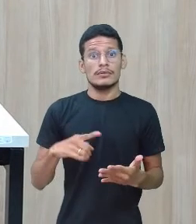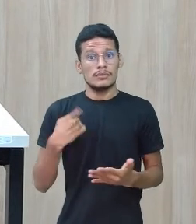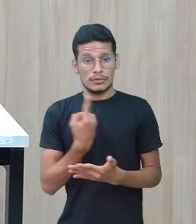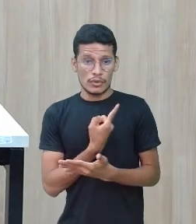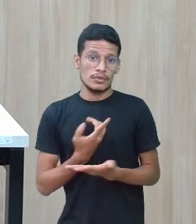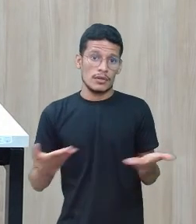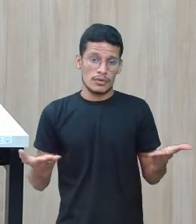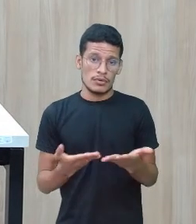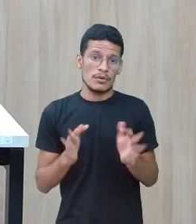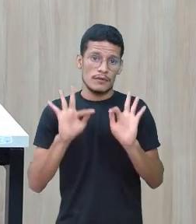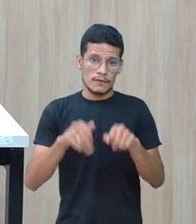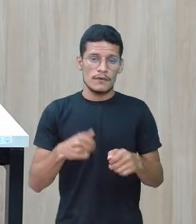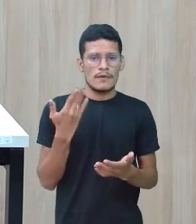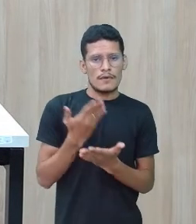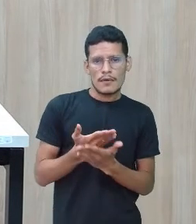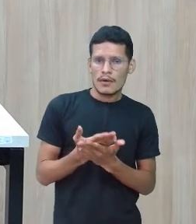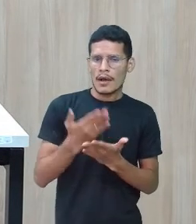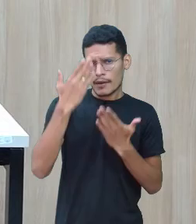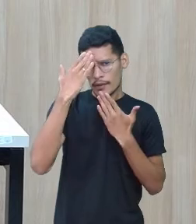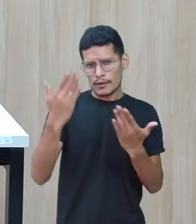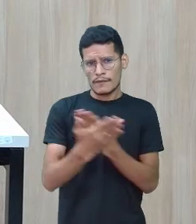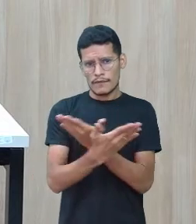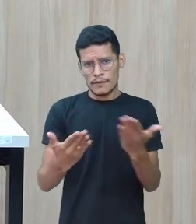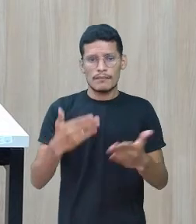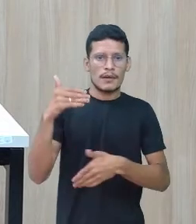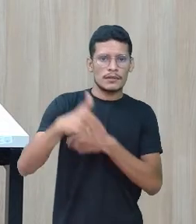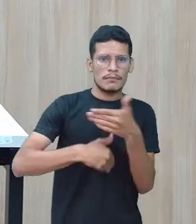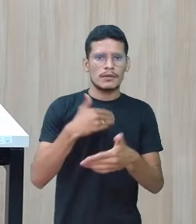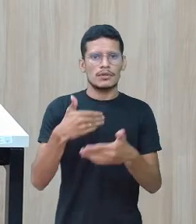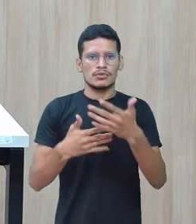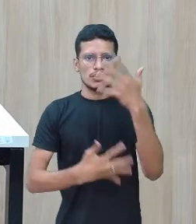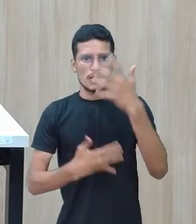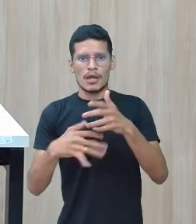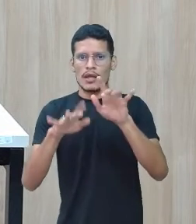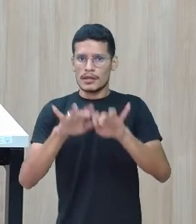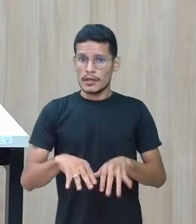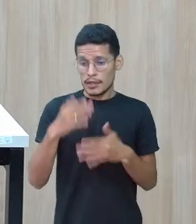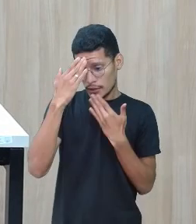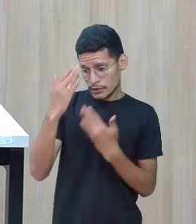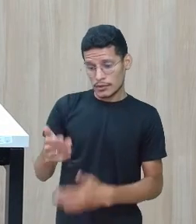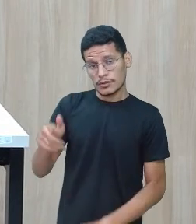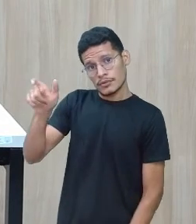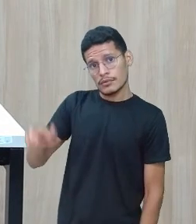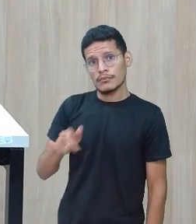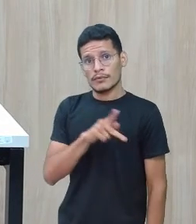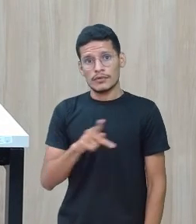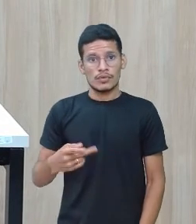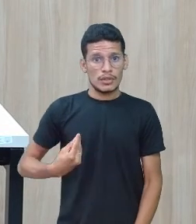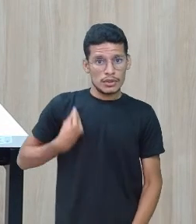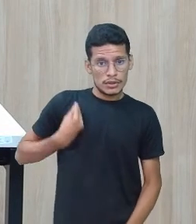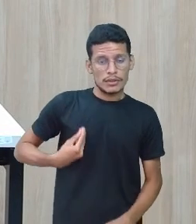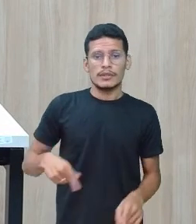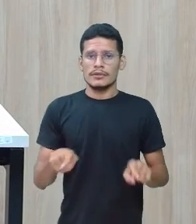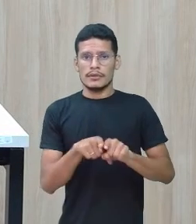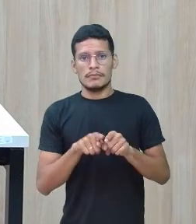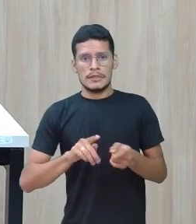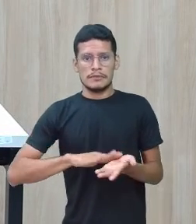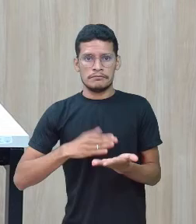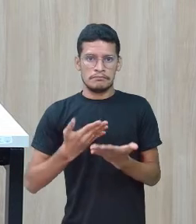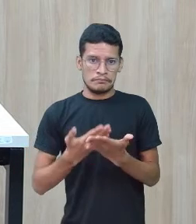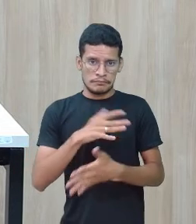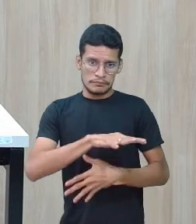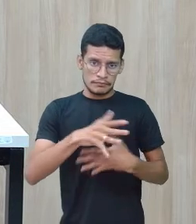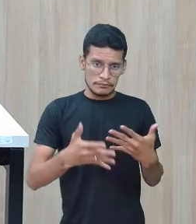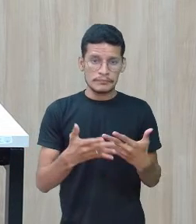me despedindo, agradecendo a vocês a participação no chat, agradecendo à professora por estar comigo, ao nosso intérprete de